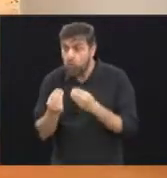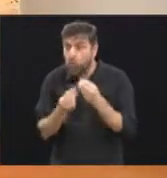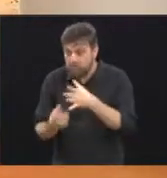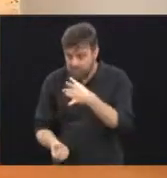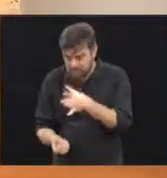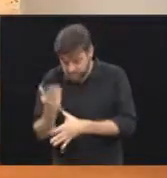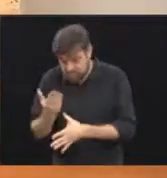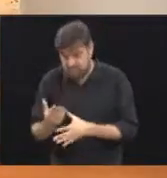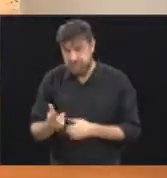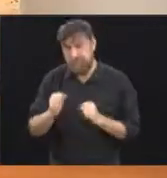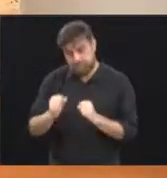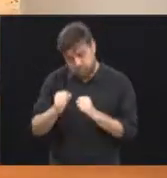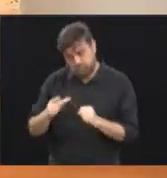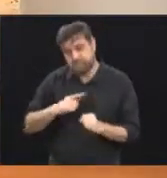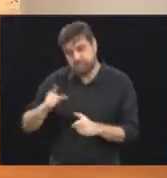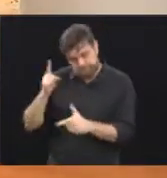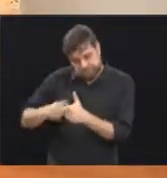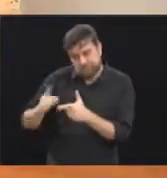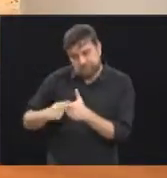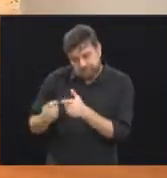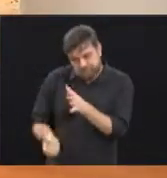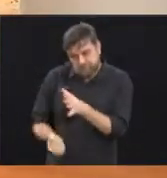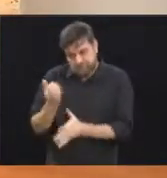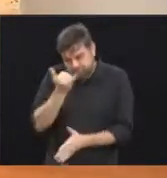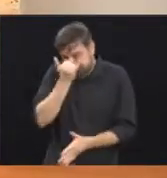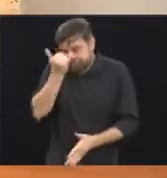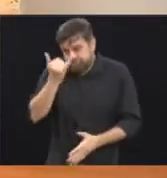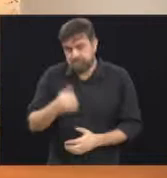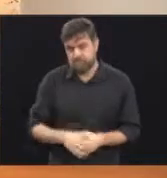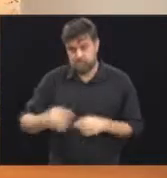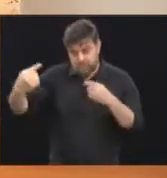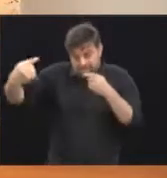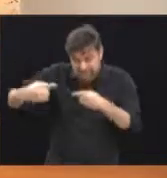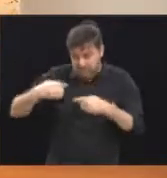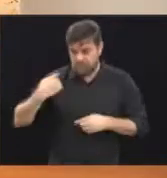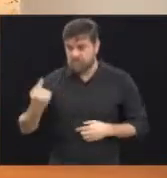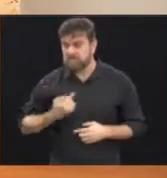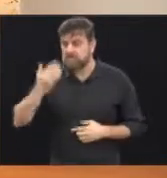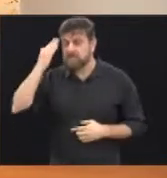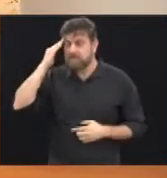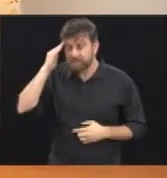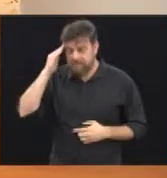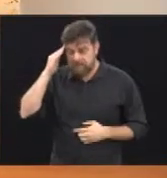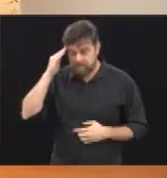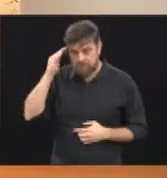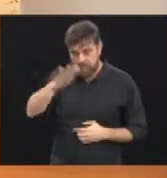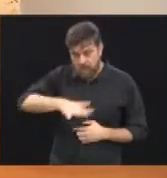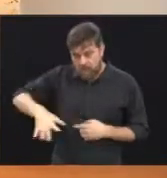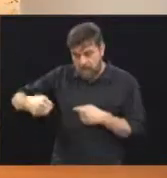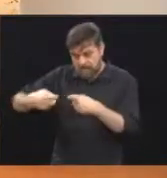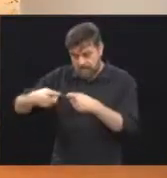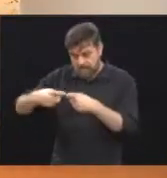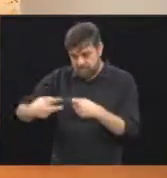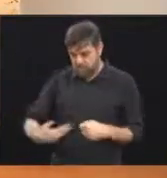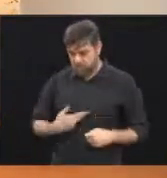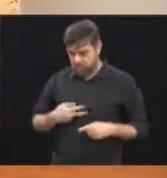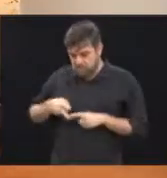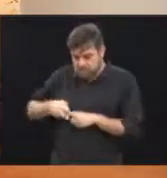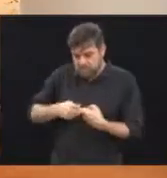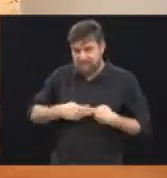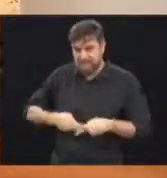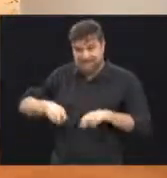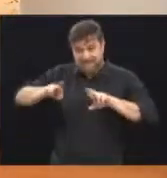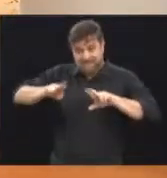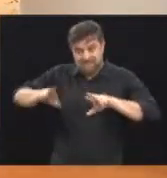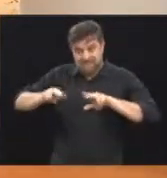esperava, tá? Então, o maior desafio é esse, a gente entender que a cirurgia plástica reparadora, diferente do que muito